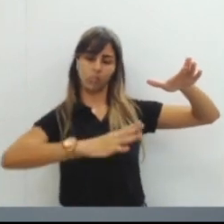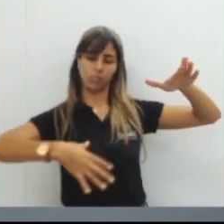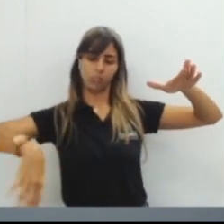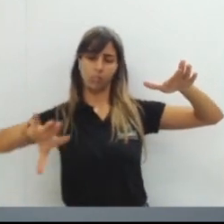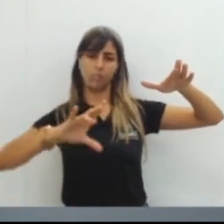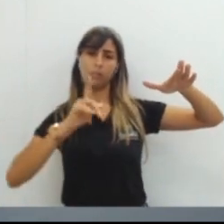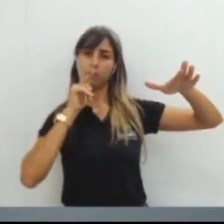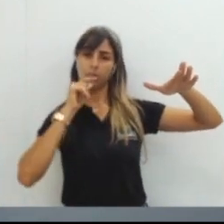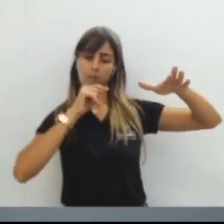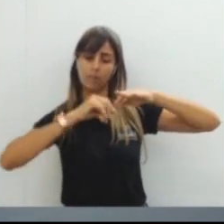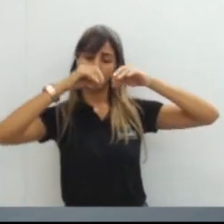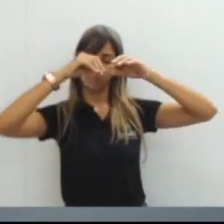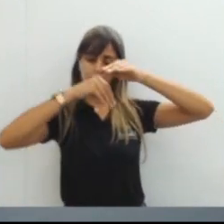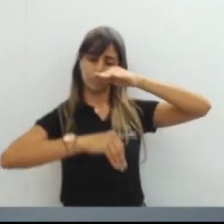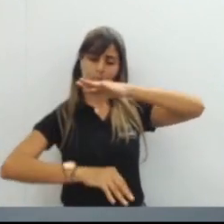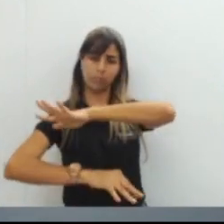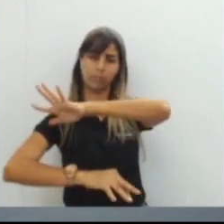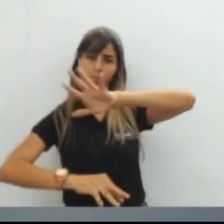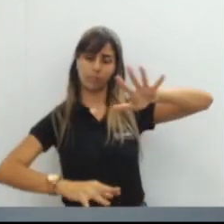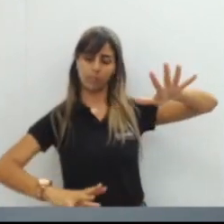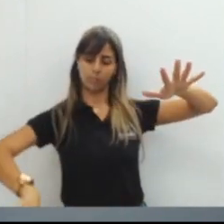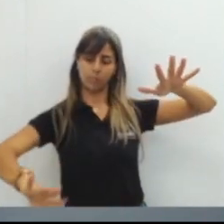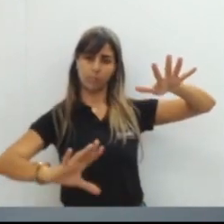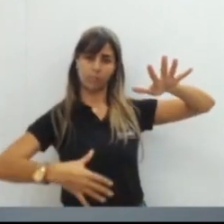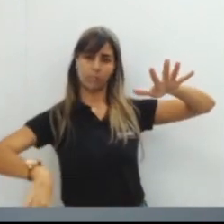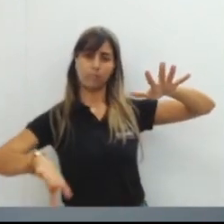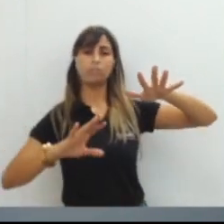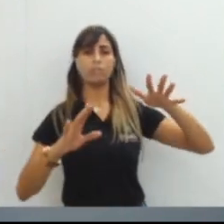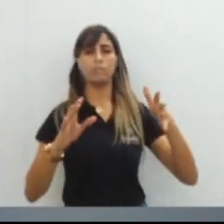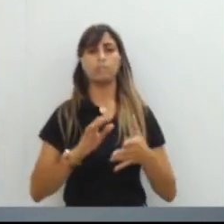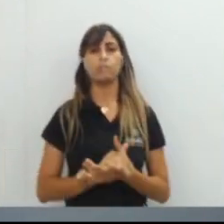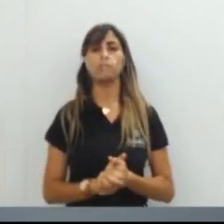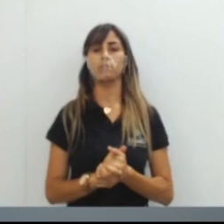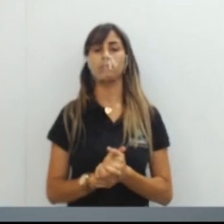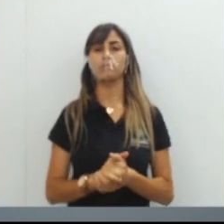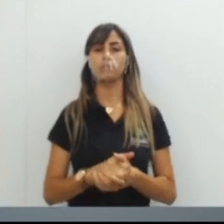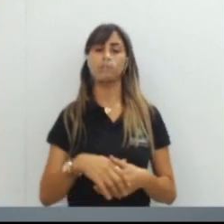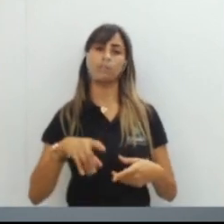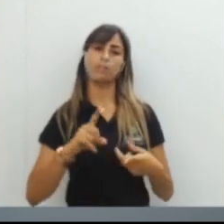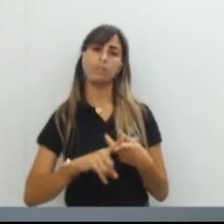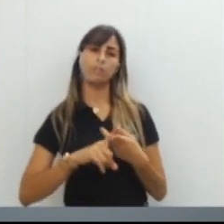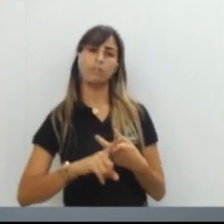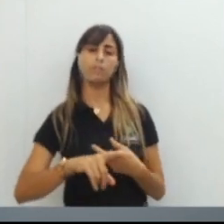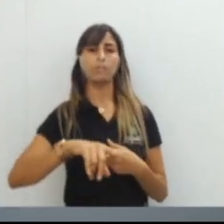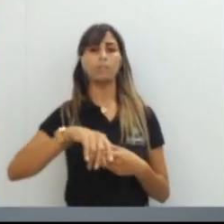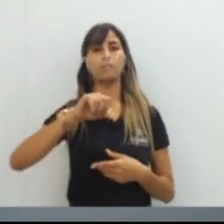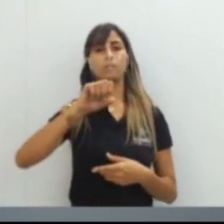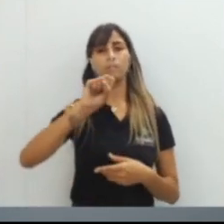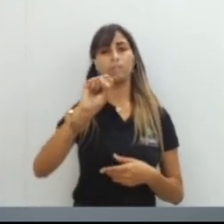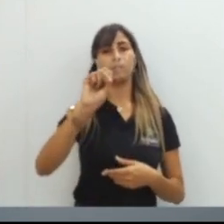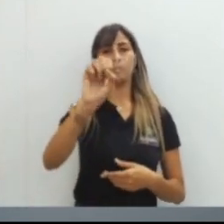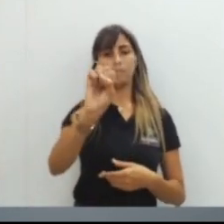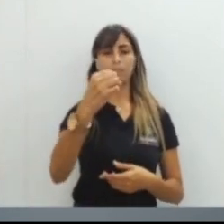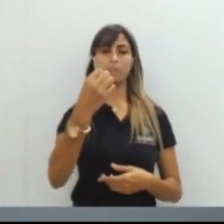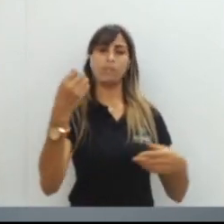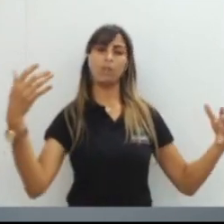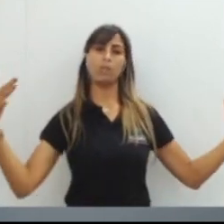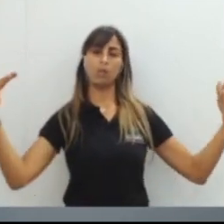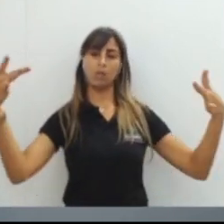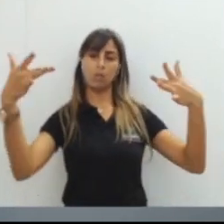lençóis freáticos ou lençóis subterrâneos. Os estuários que é o encontro do rio